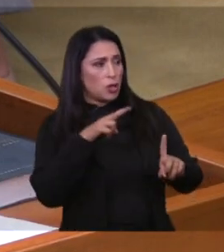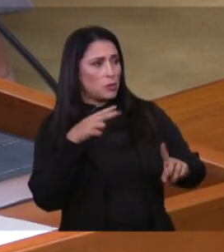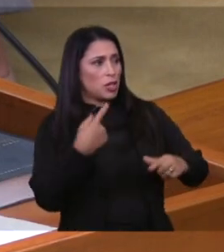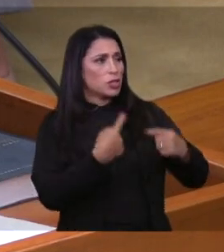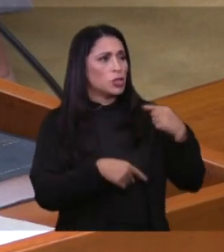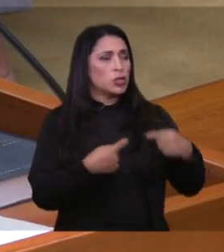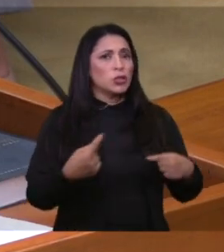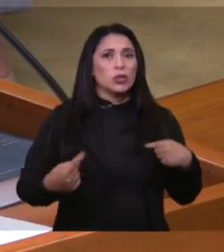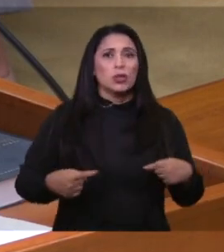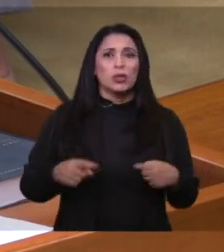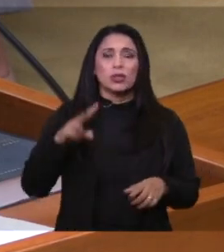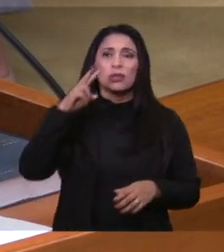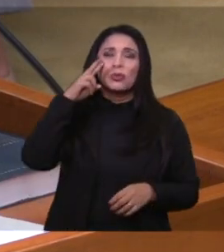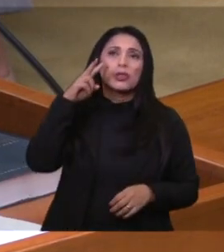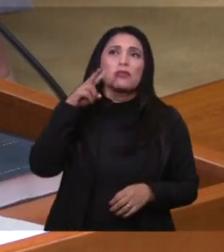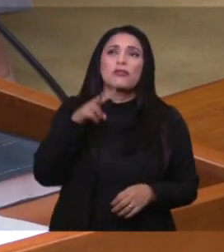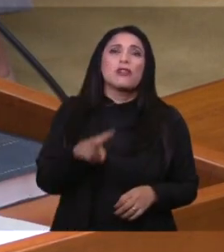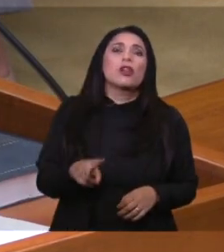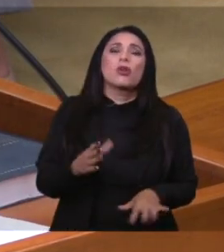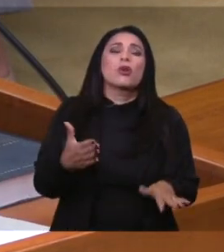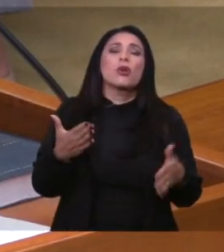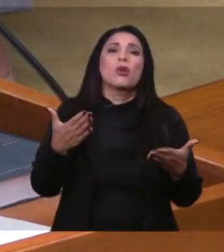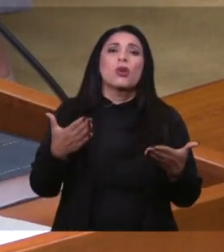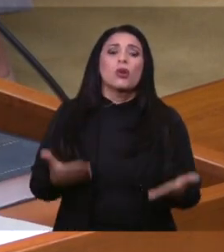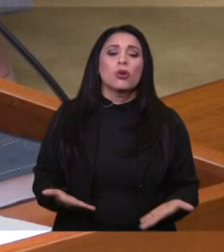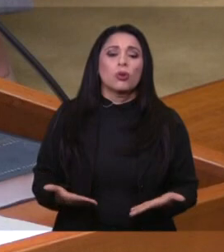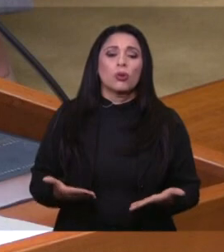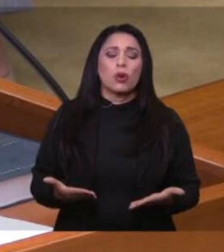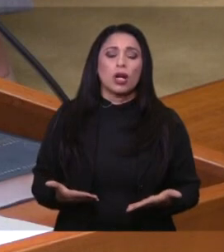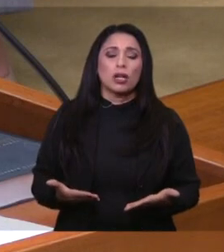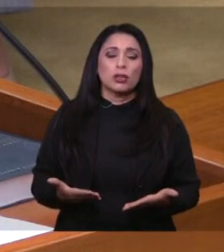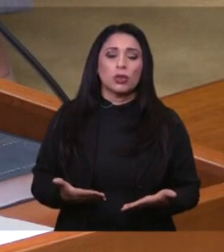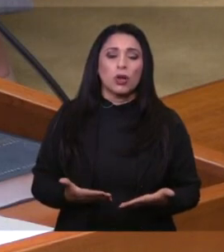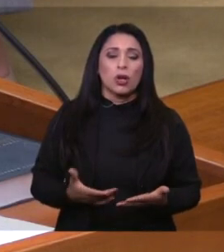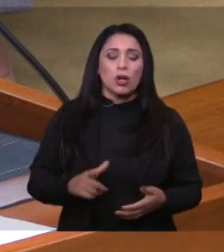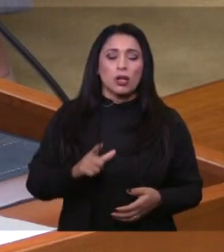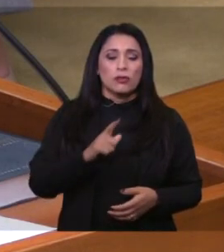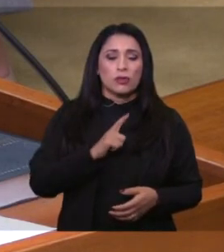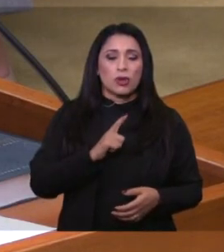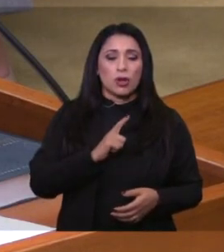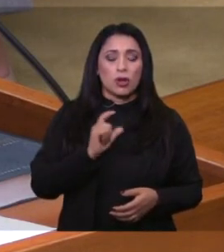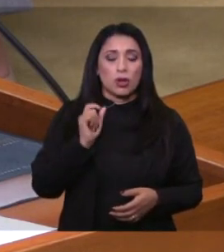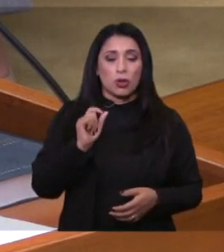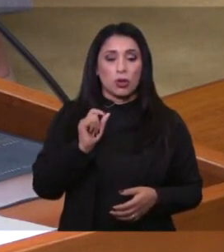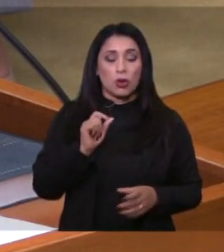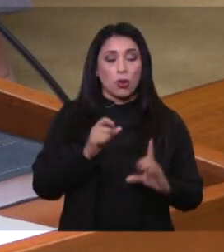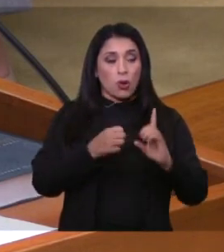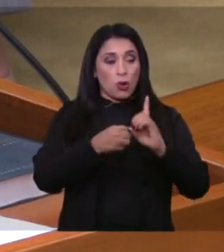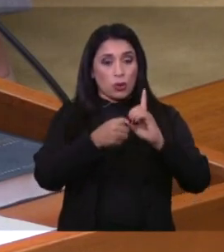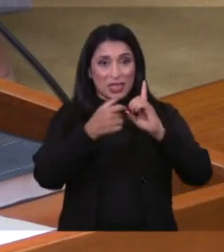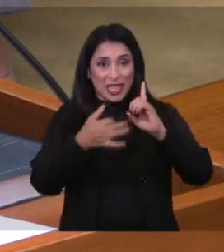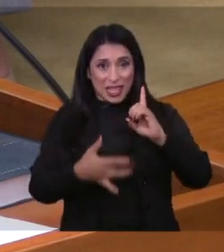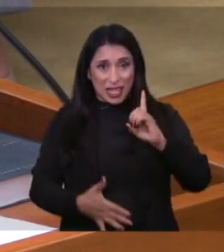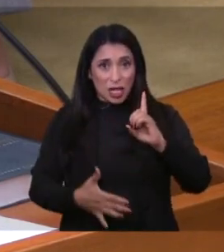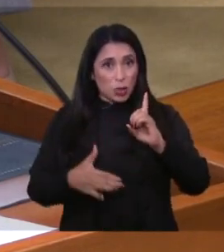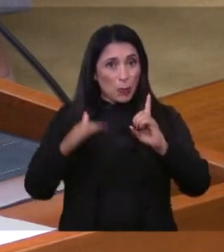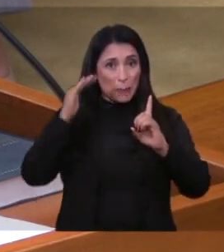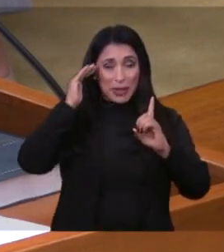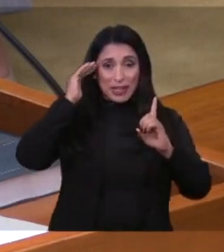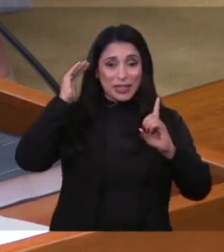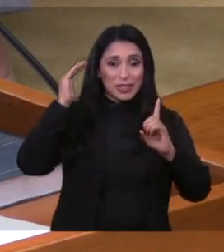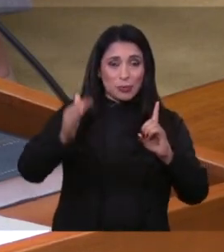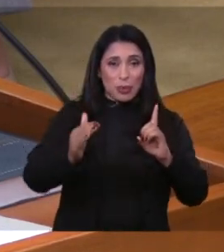pelos olhos daquele que, quando se despediu dessa casa, foi saudado pelos seus iguais como o decano dos